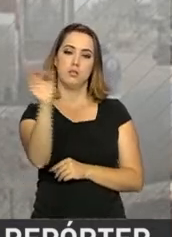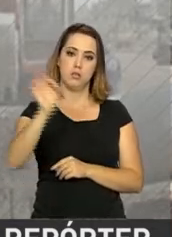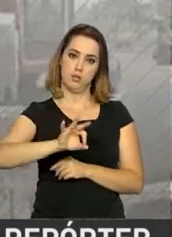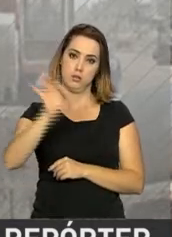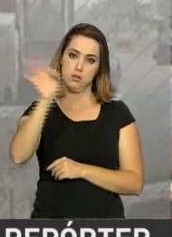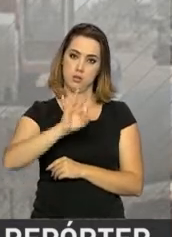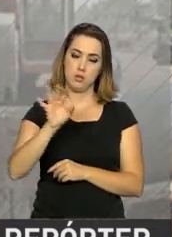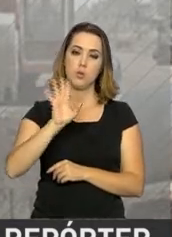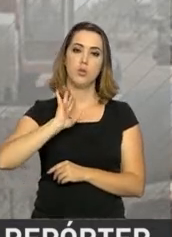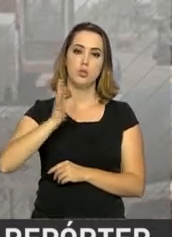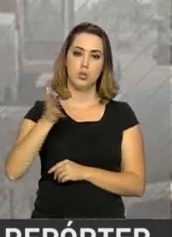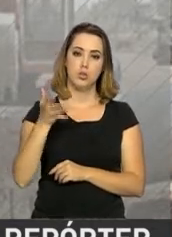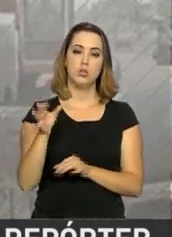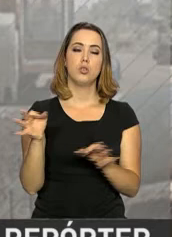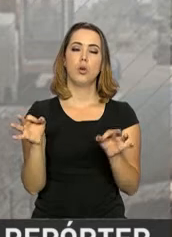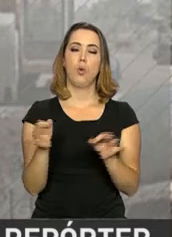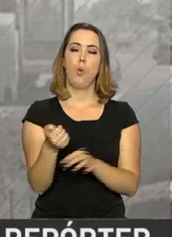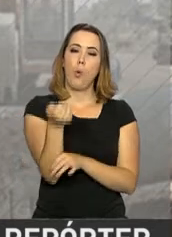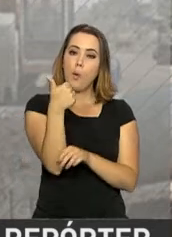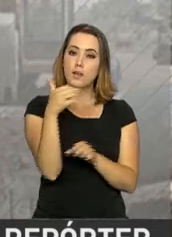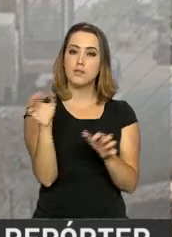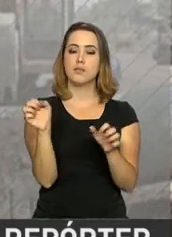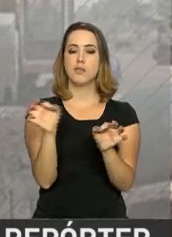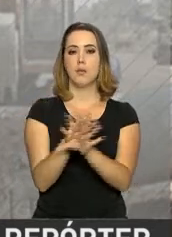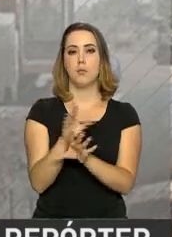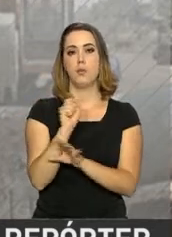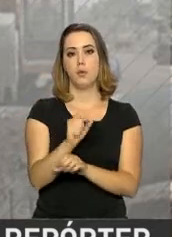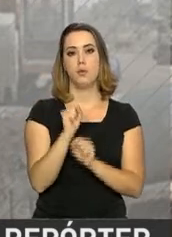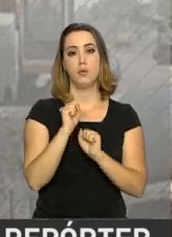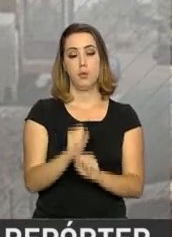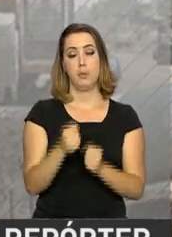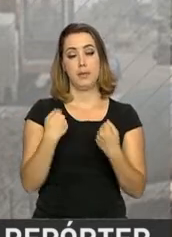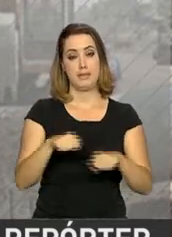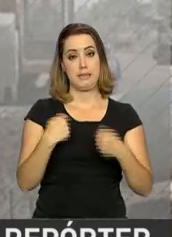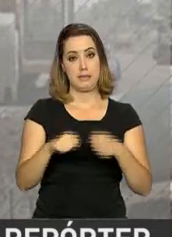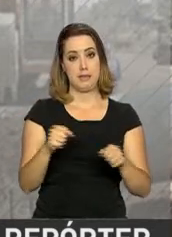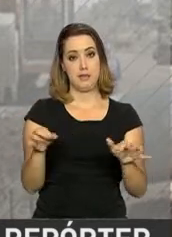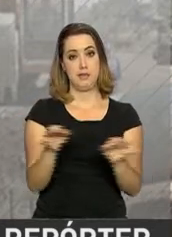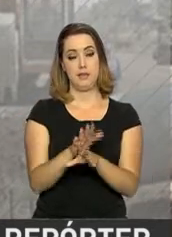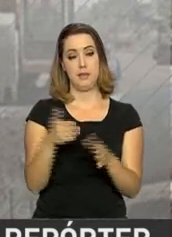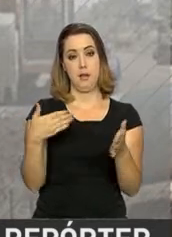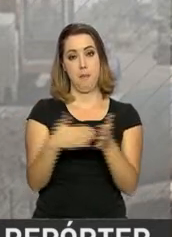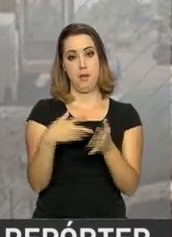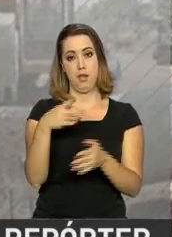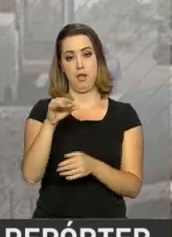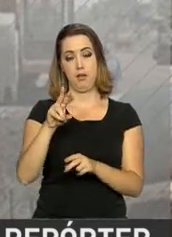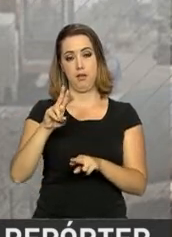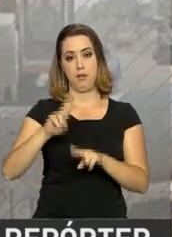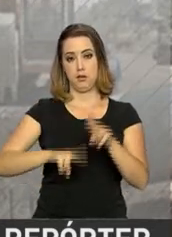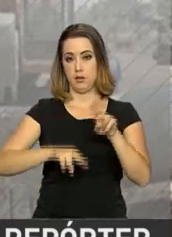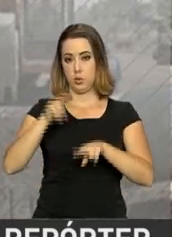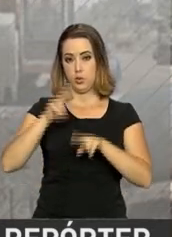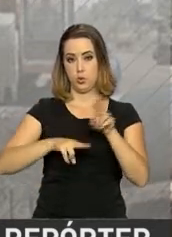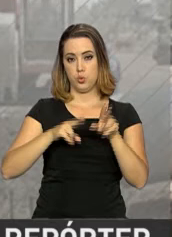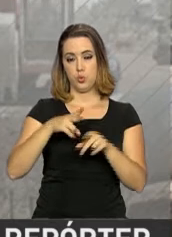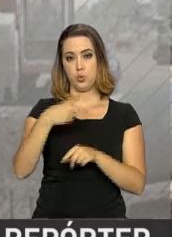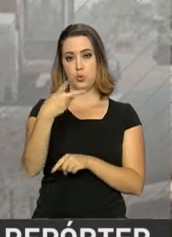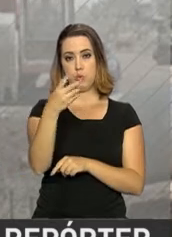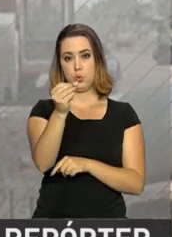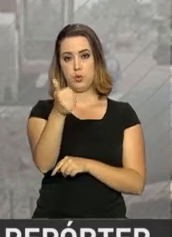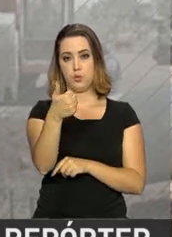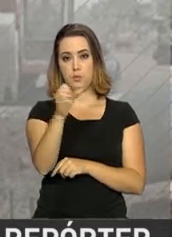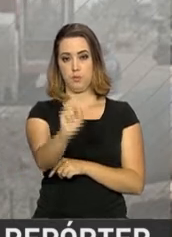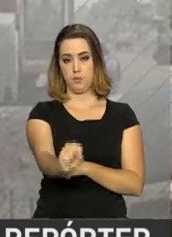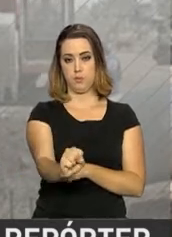da estrutura já esteja concluída e devem ser finalizadas até junho de 2018 aquelas com menos de 50%